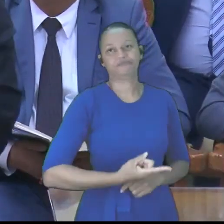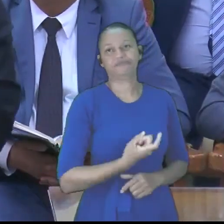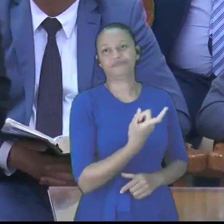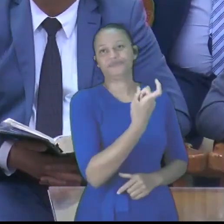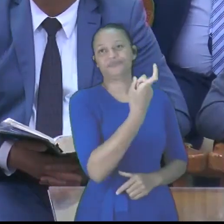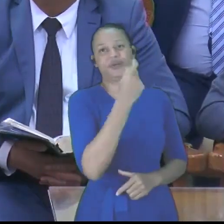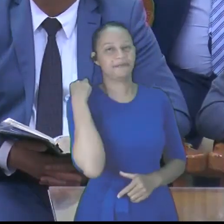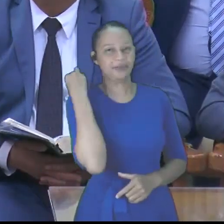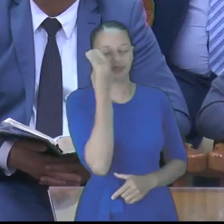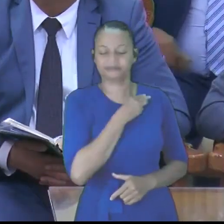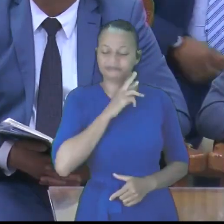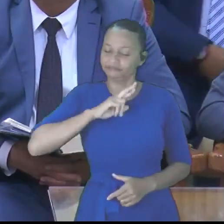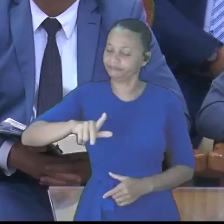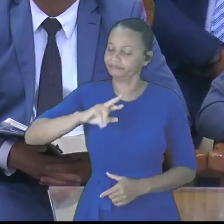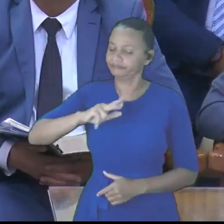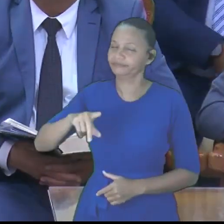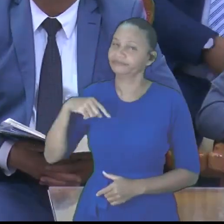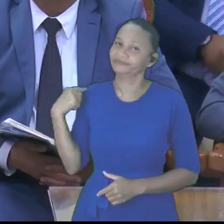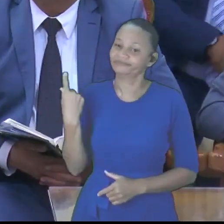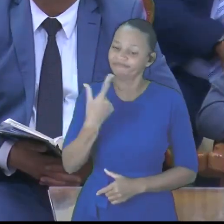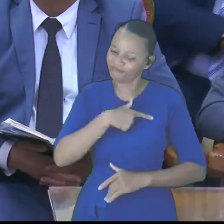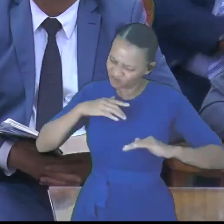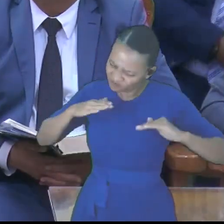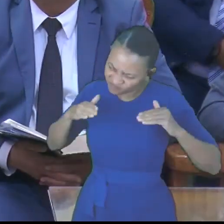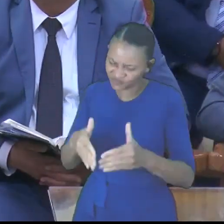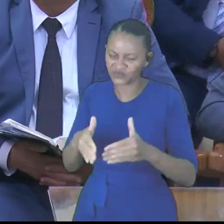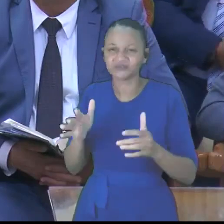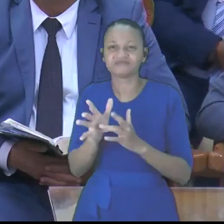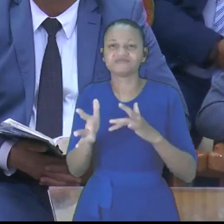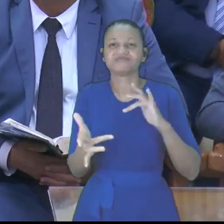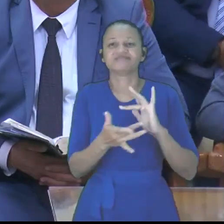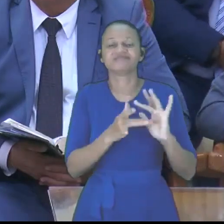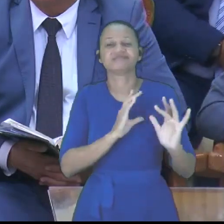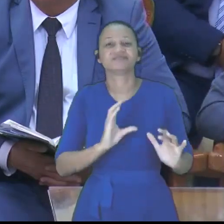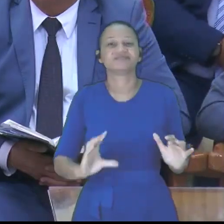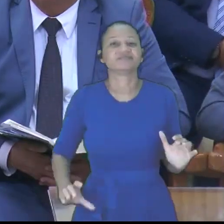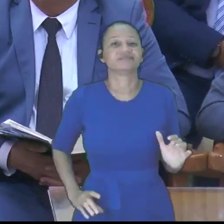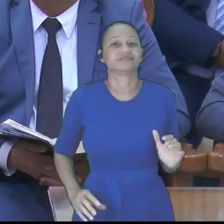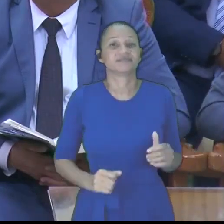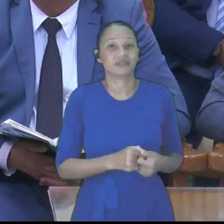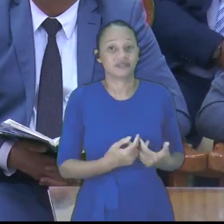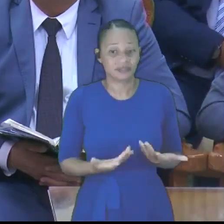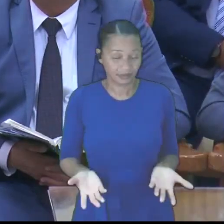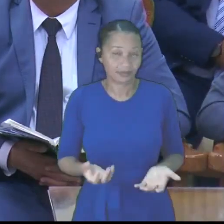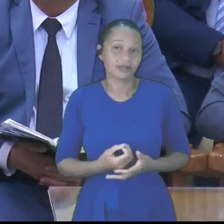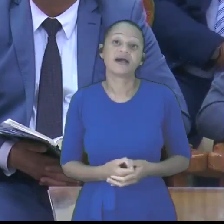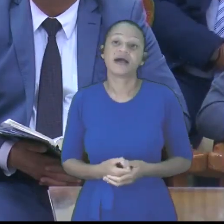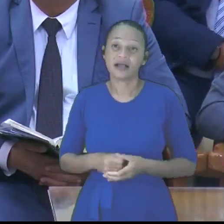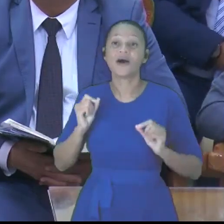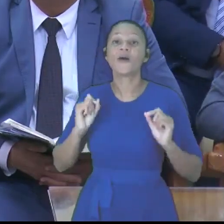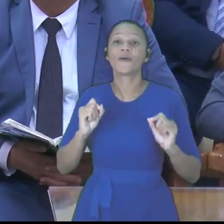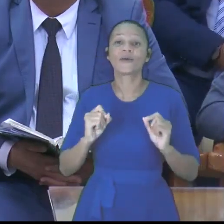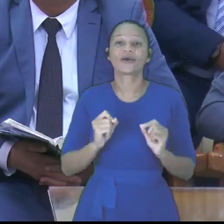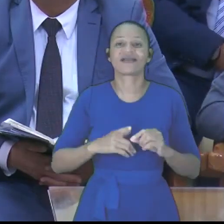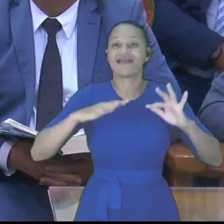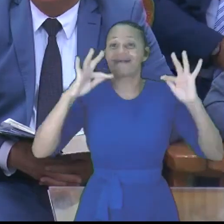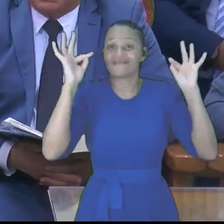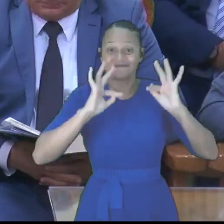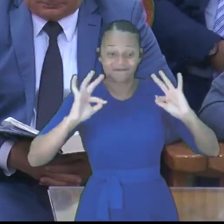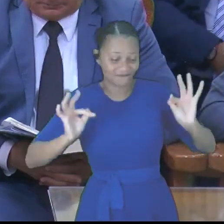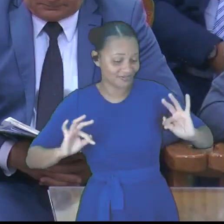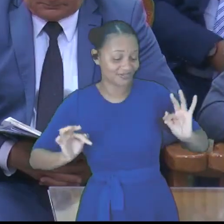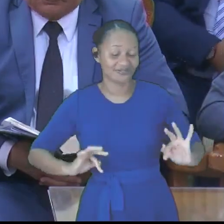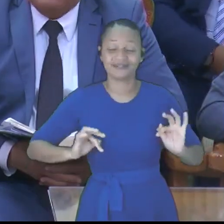somos mariocêntricos. Nós somos cristocêntricos. A bendita Virgem Maria disse: a minha alma engrandece o